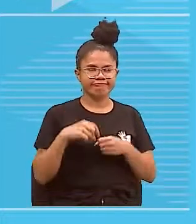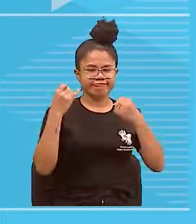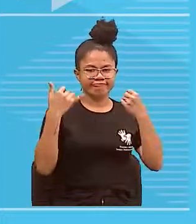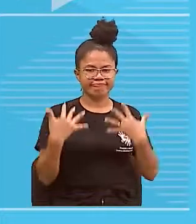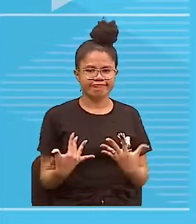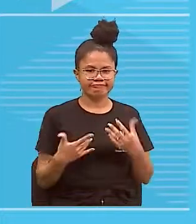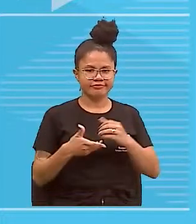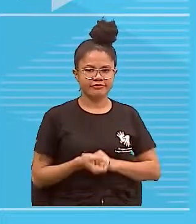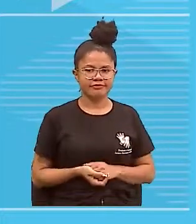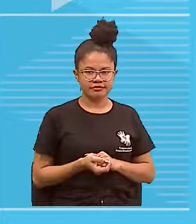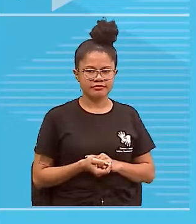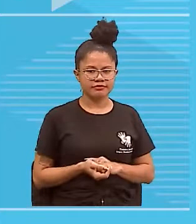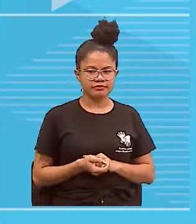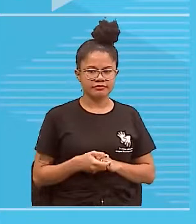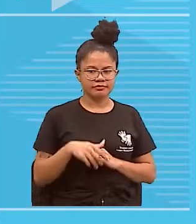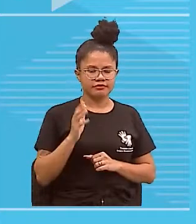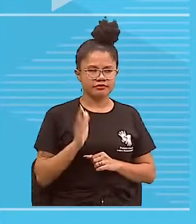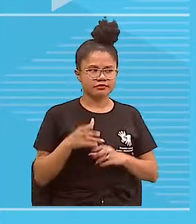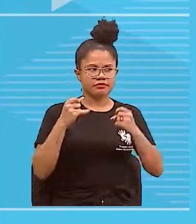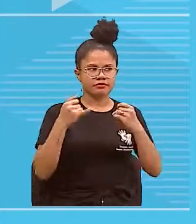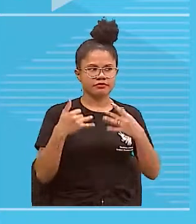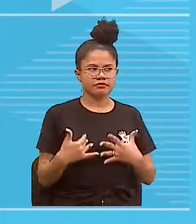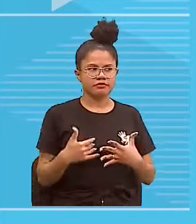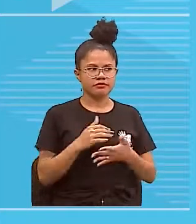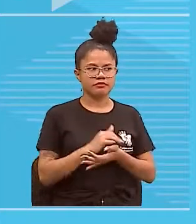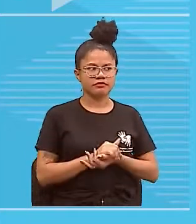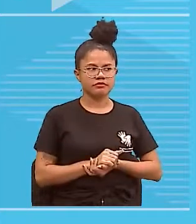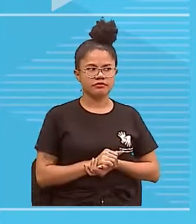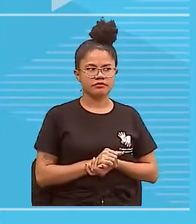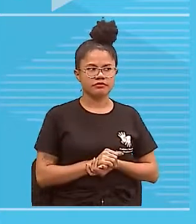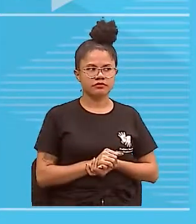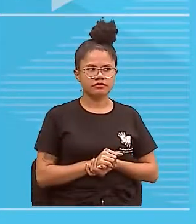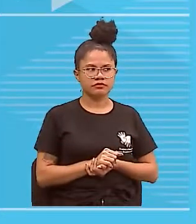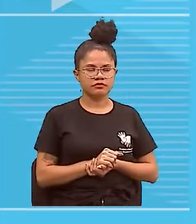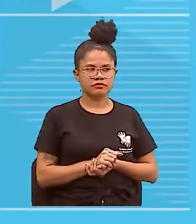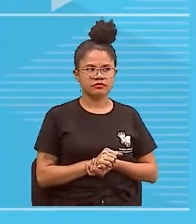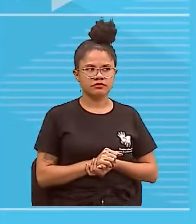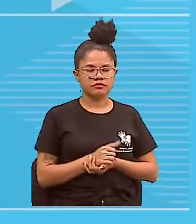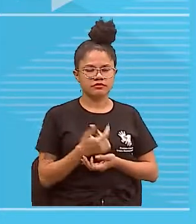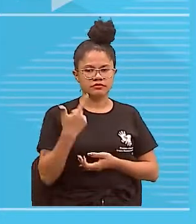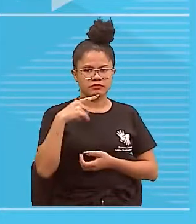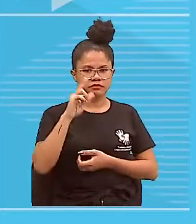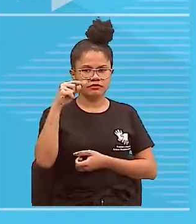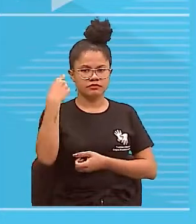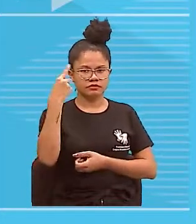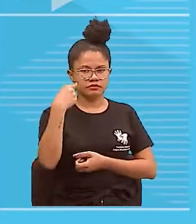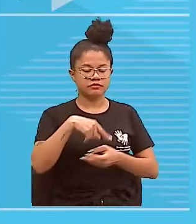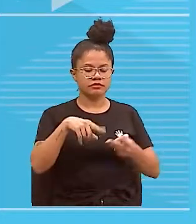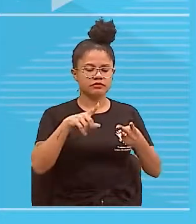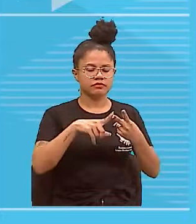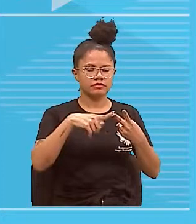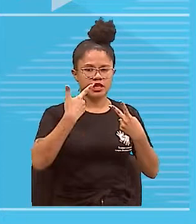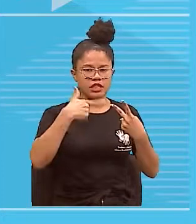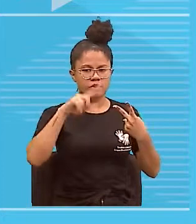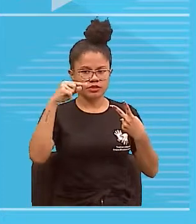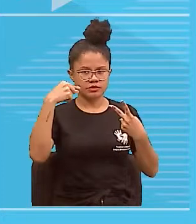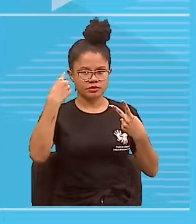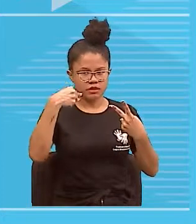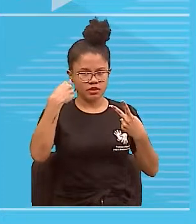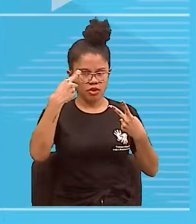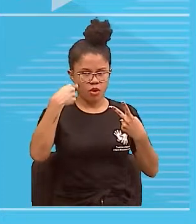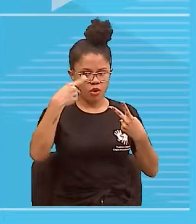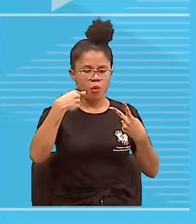então o que é que eu tava falando a respeito à Espanha América eu tava dizendo para vocês que